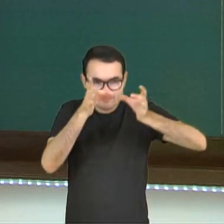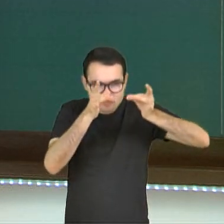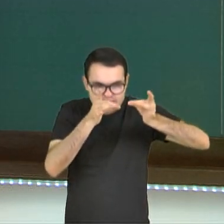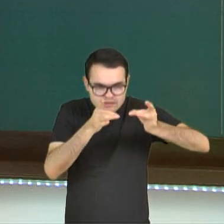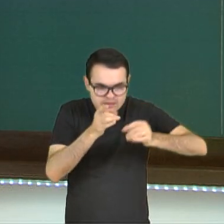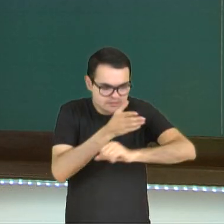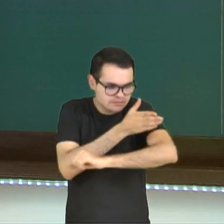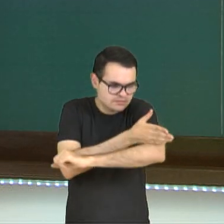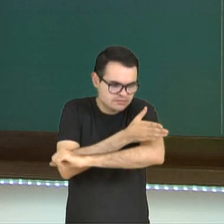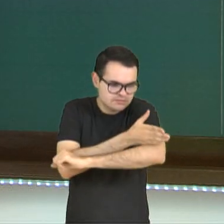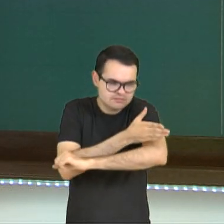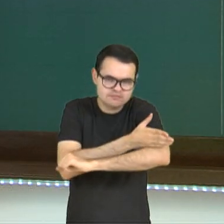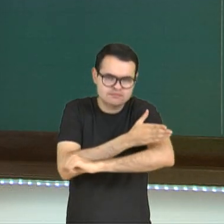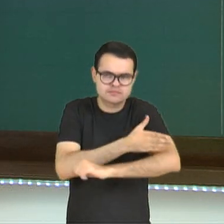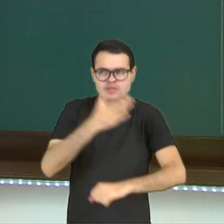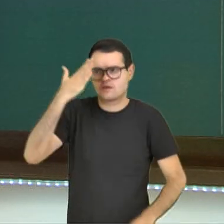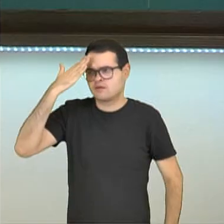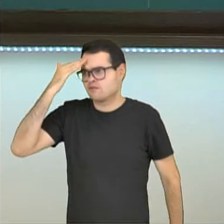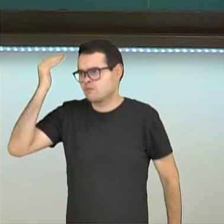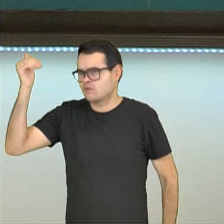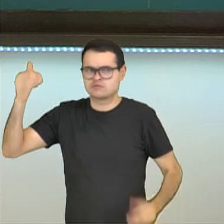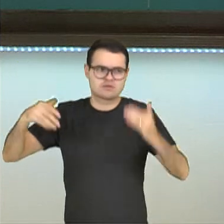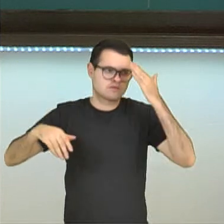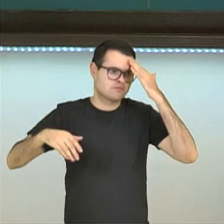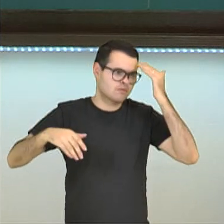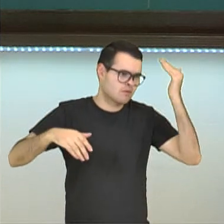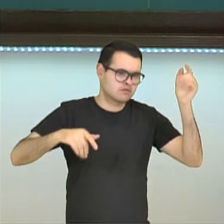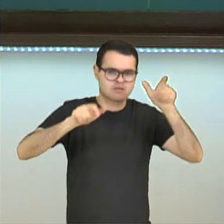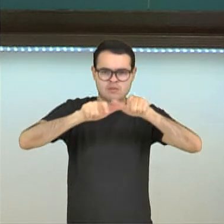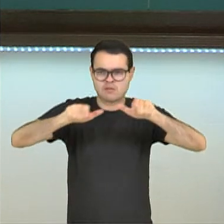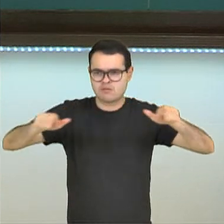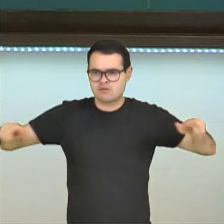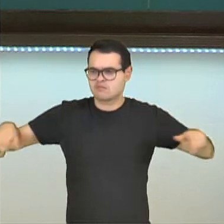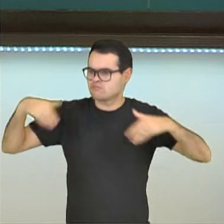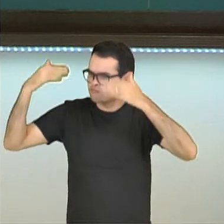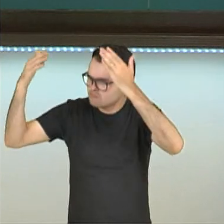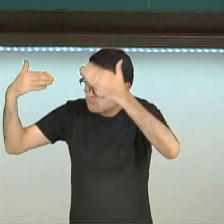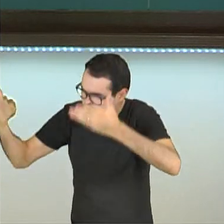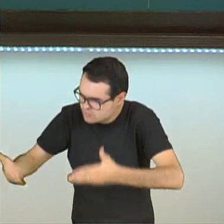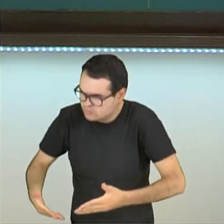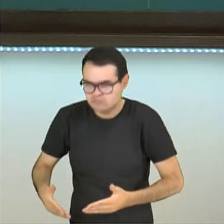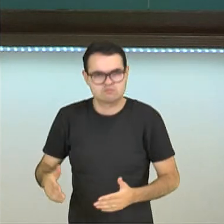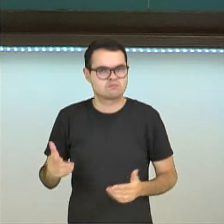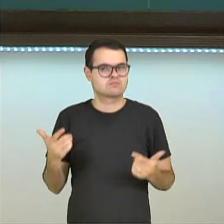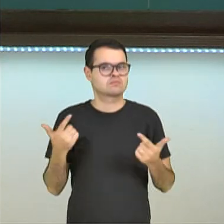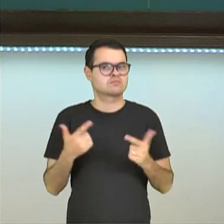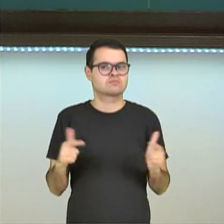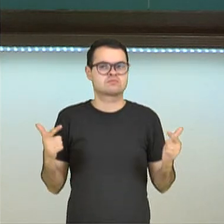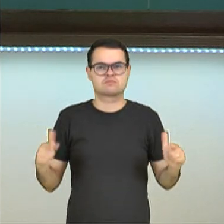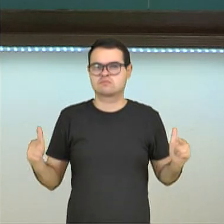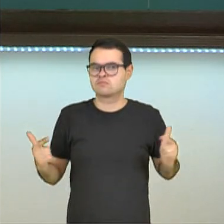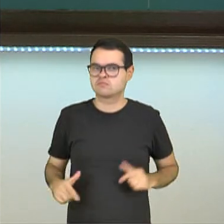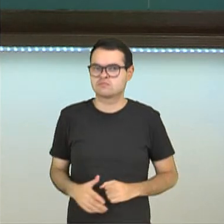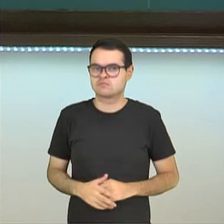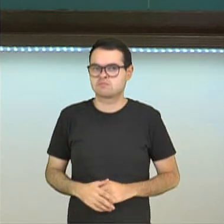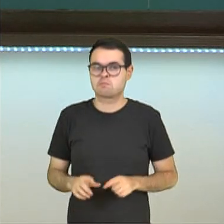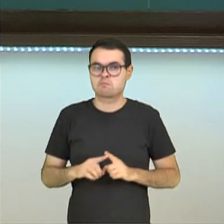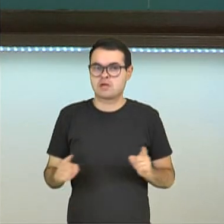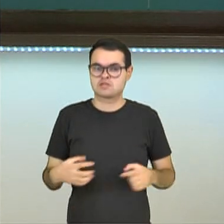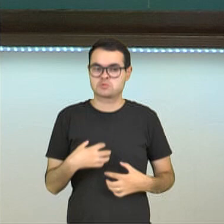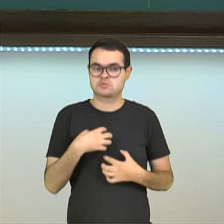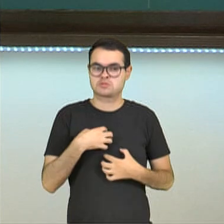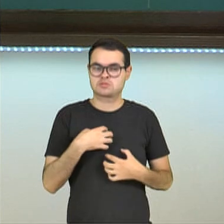tinha grandes nomes, né? Você não conhecia, não é uma arte para valorizar o artista, e sim um estilo.